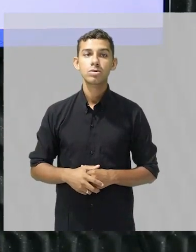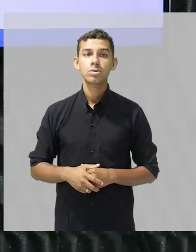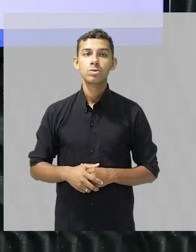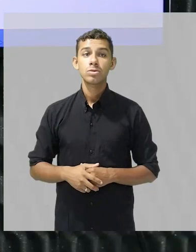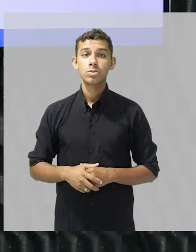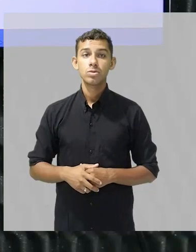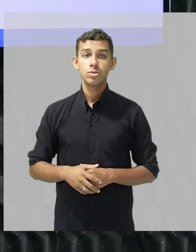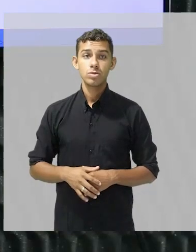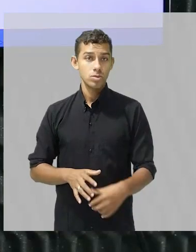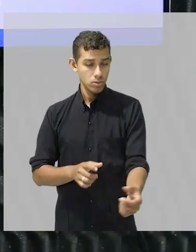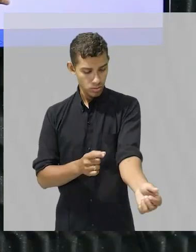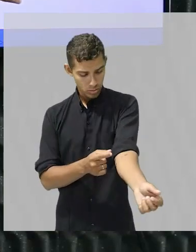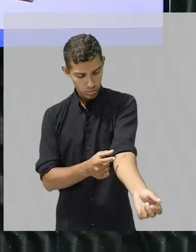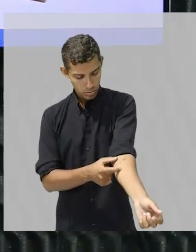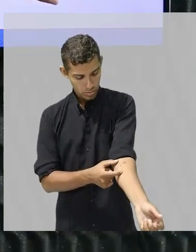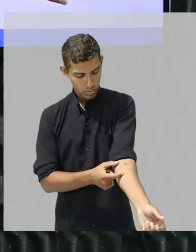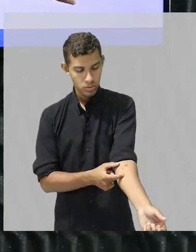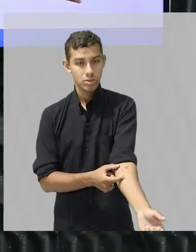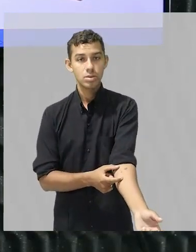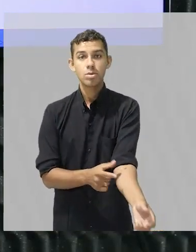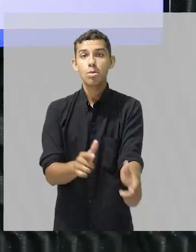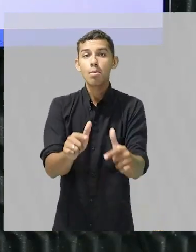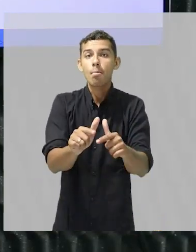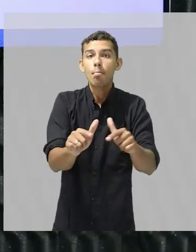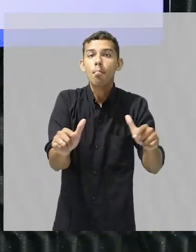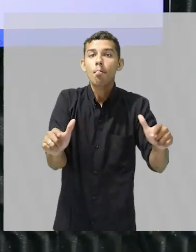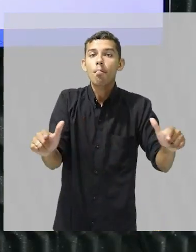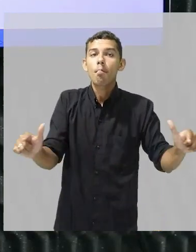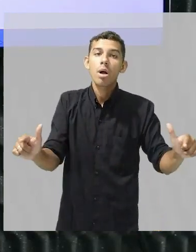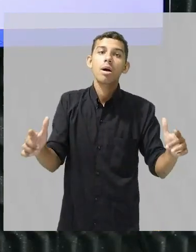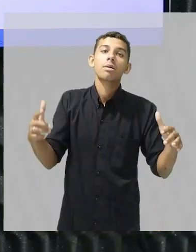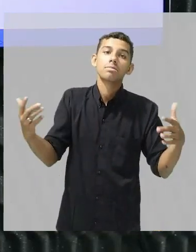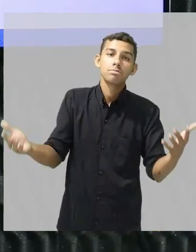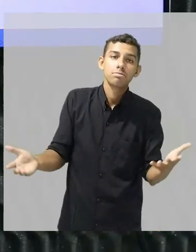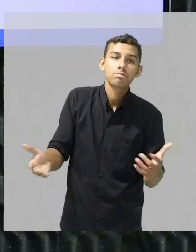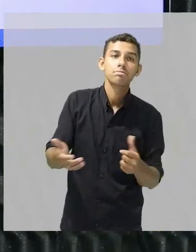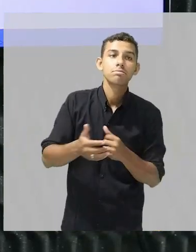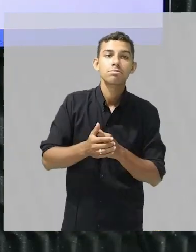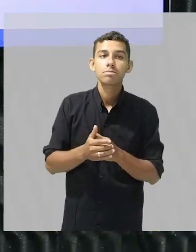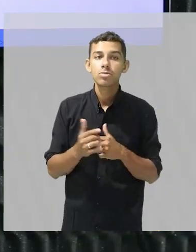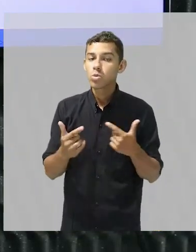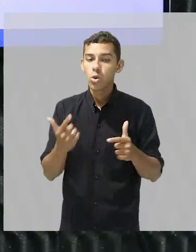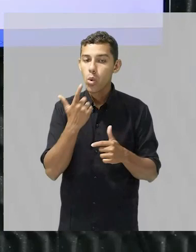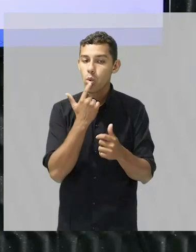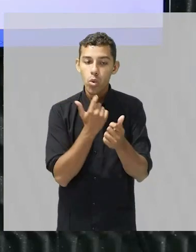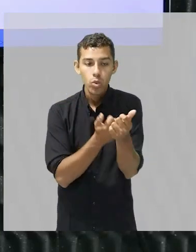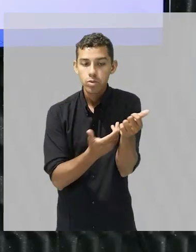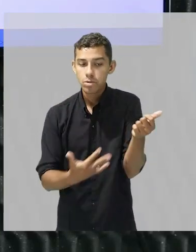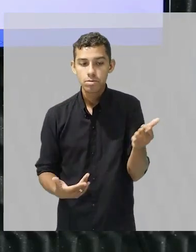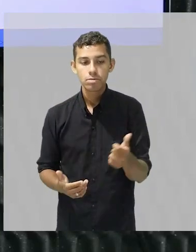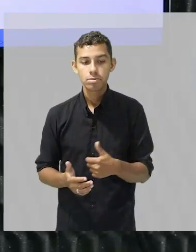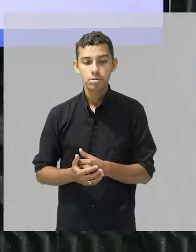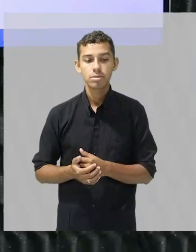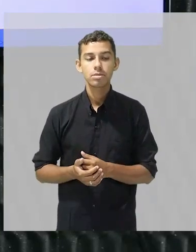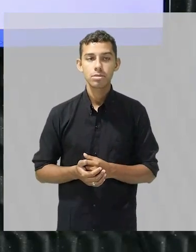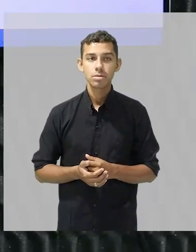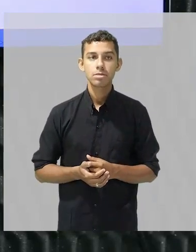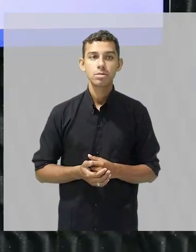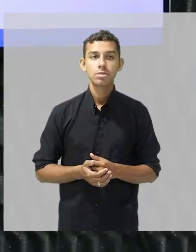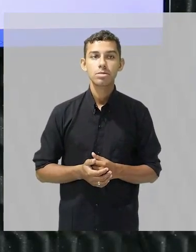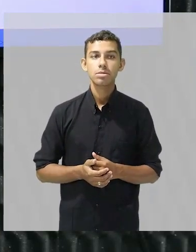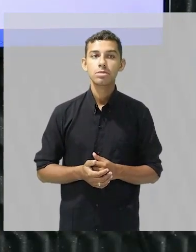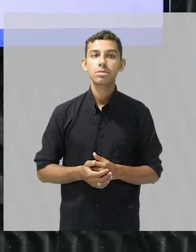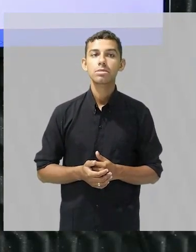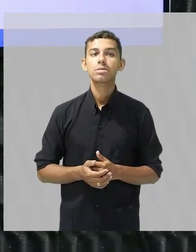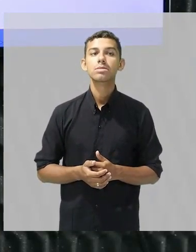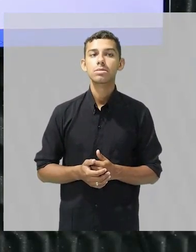Ele disse que o trecho permanecia vazio após o processo. Então, ele disse que pressionou daqui até aqui